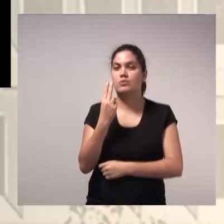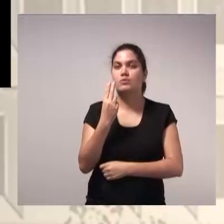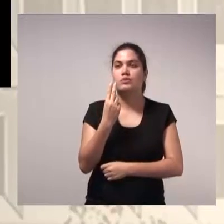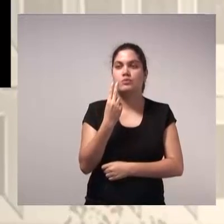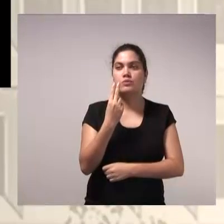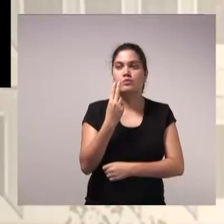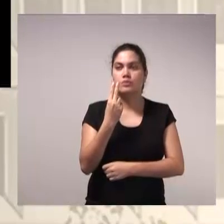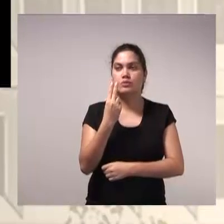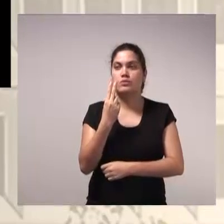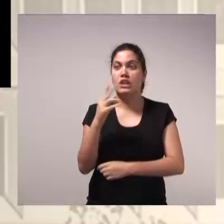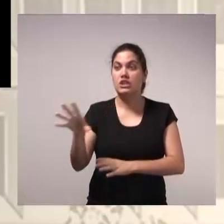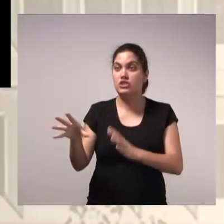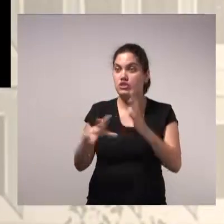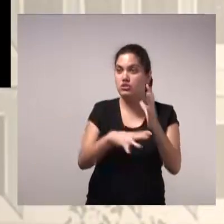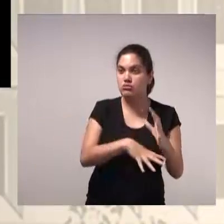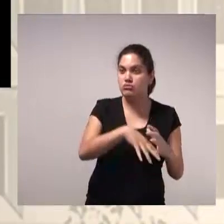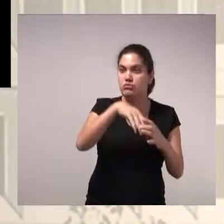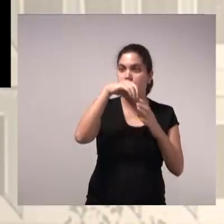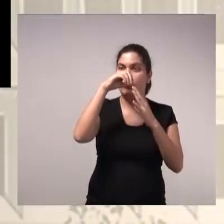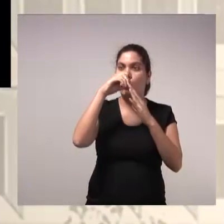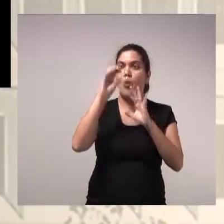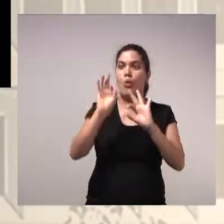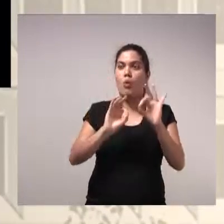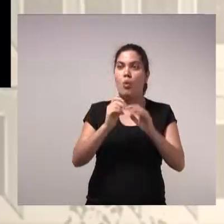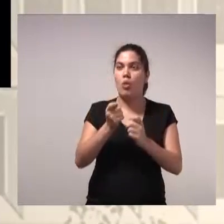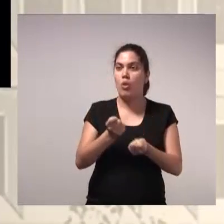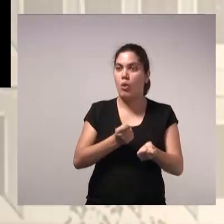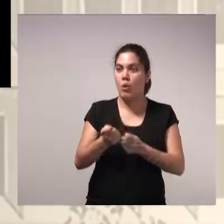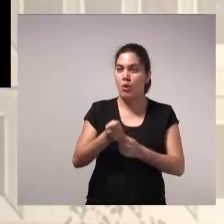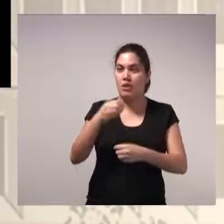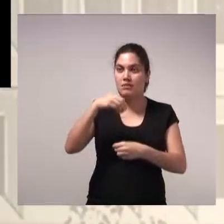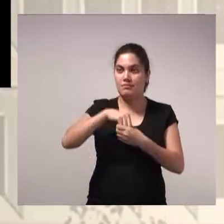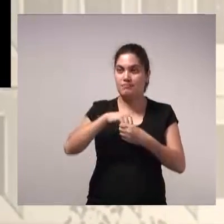extração controlada na natureza.